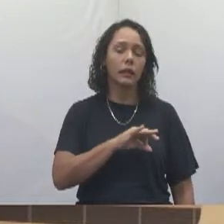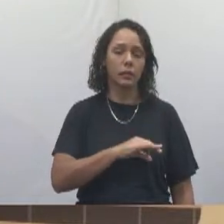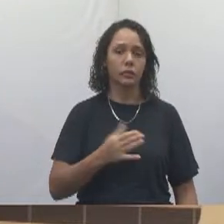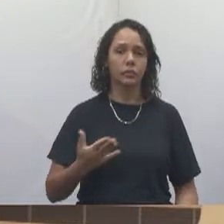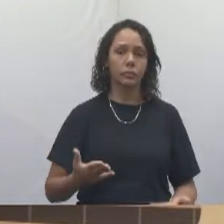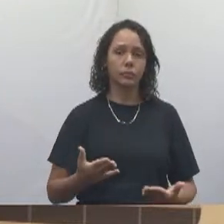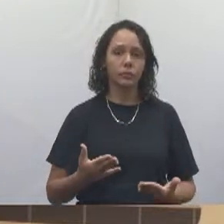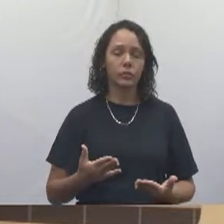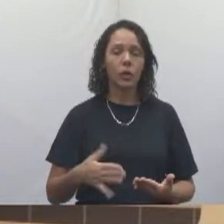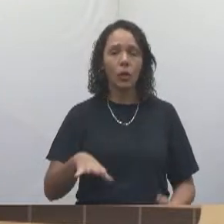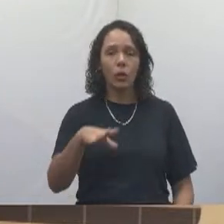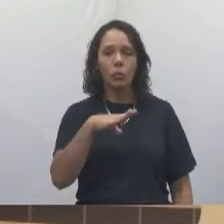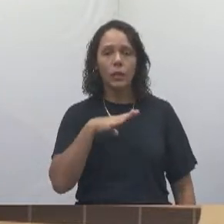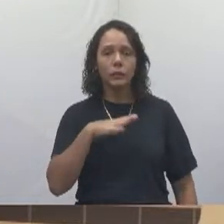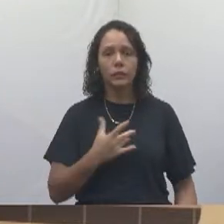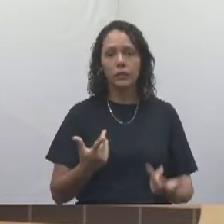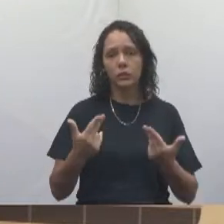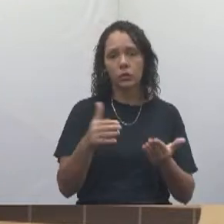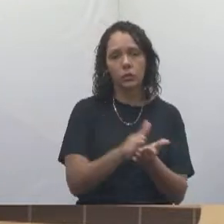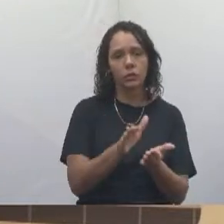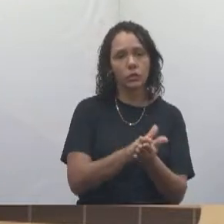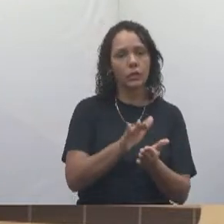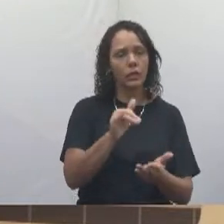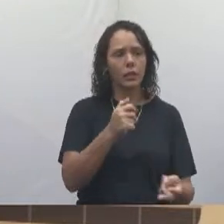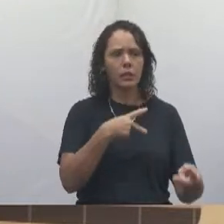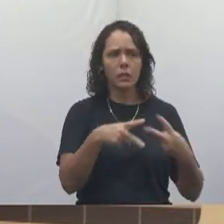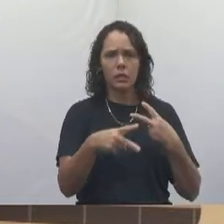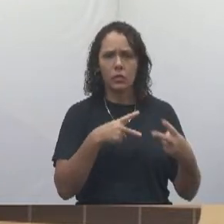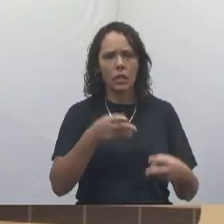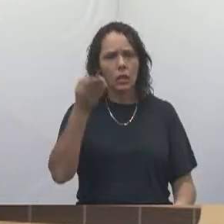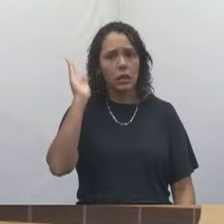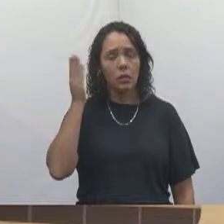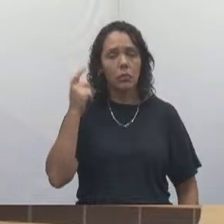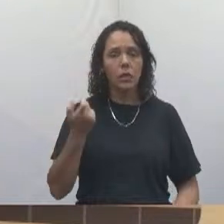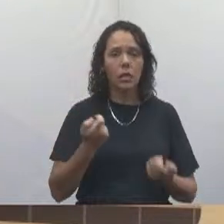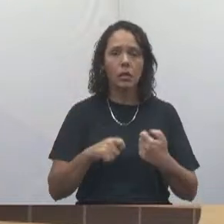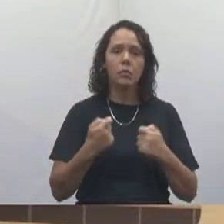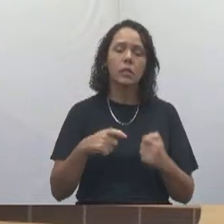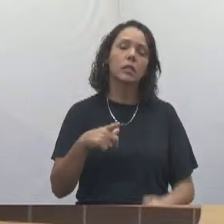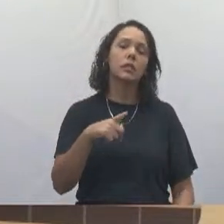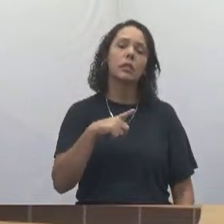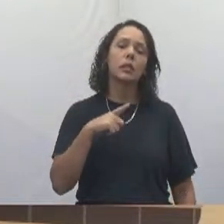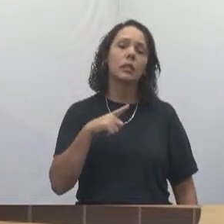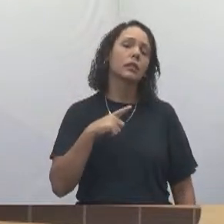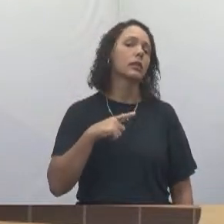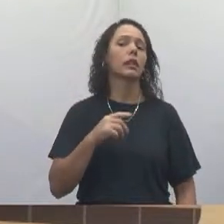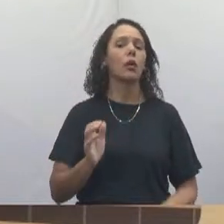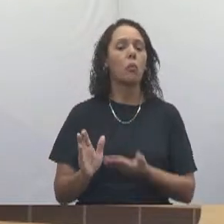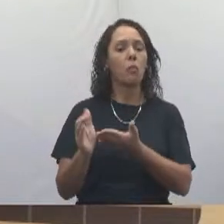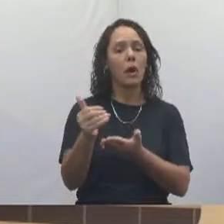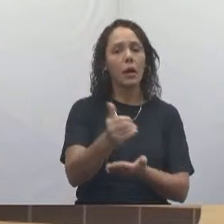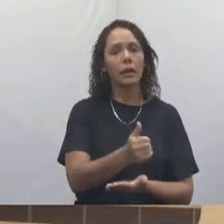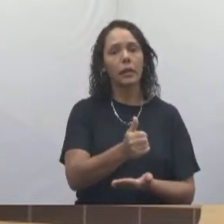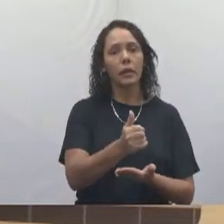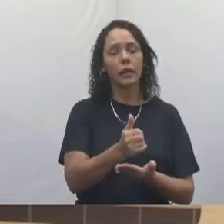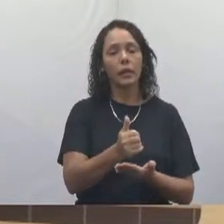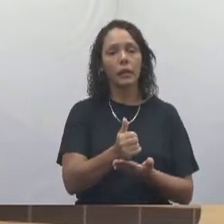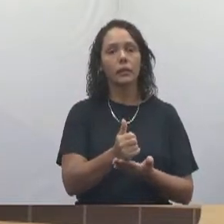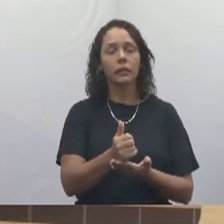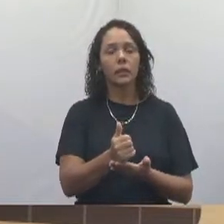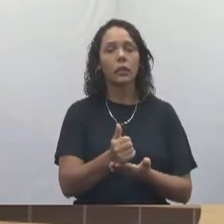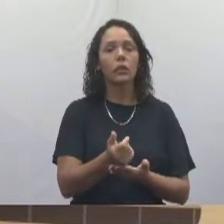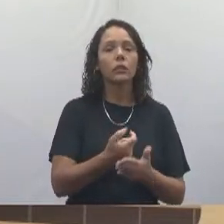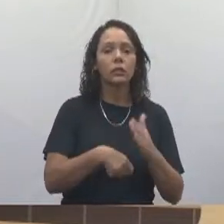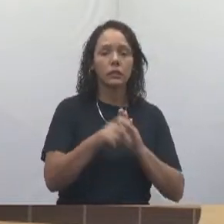pessoas. Uma cidade como Jacareí, São José, Taubaté, tem que fazer a sua tributação em cima dos tributos